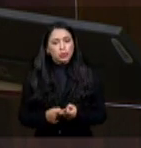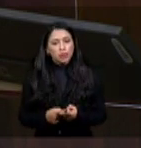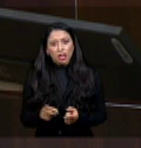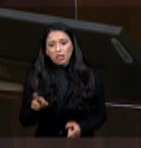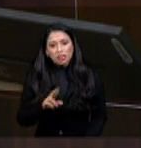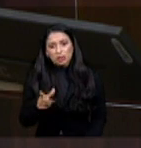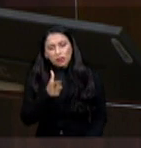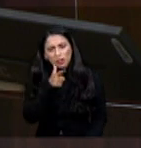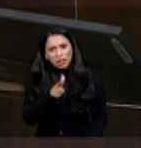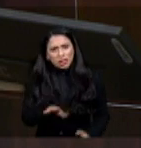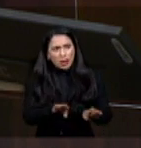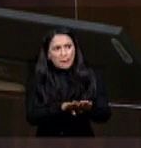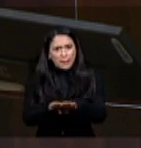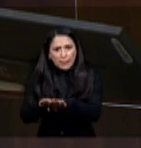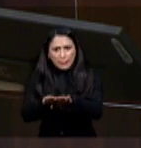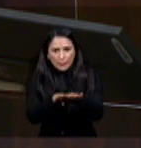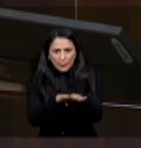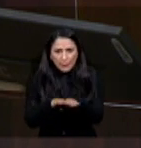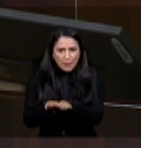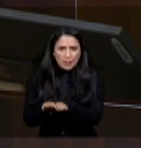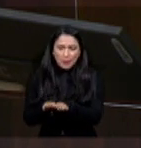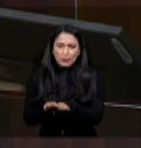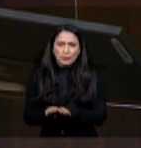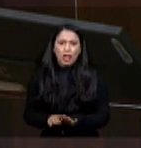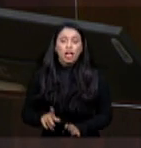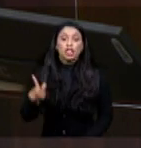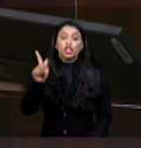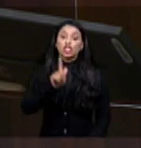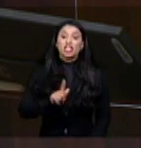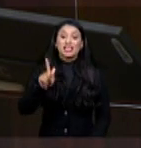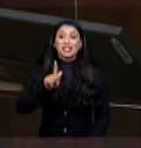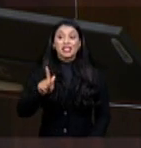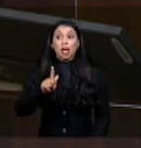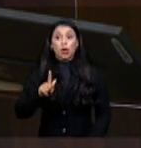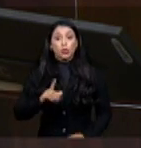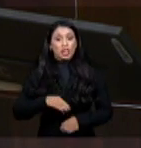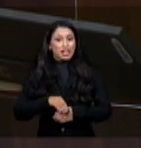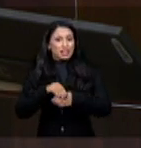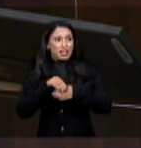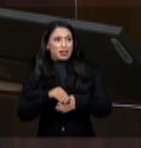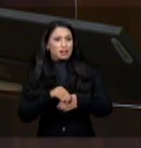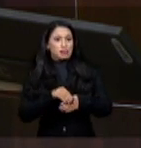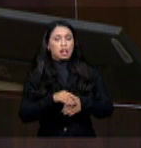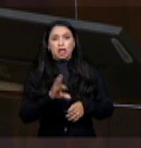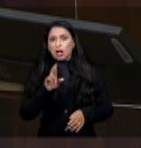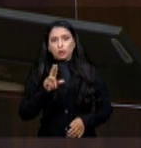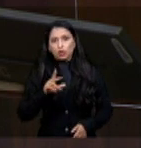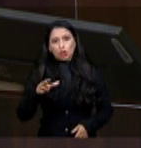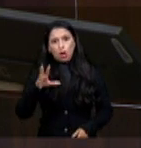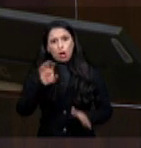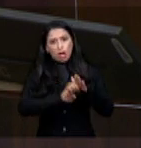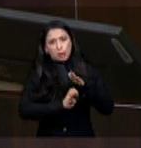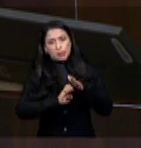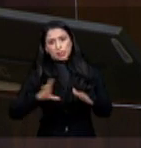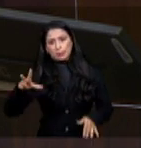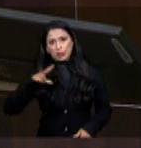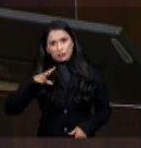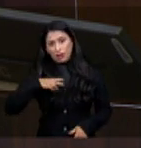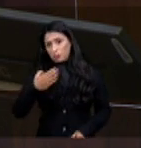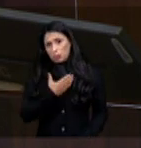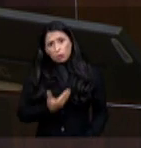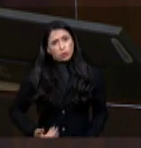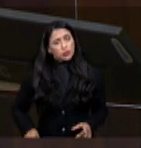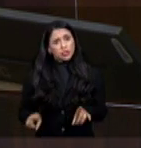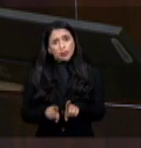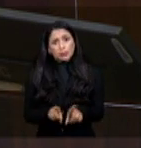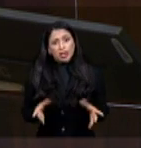alcançaram paridade nos cargos de gestão e de liderança não só nas empresas privadas como nas instituições do setor